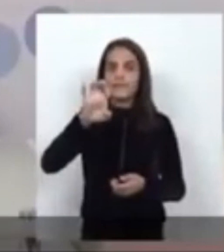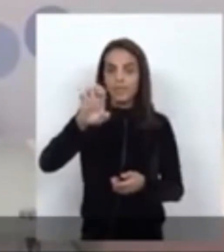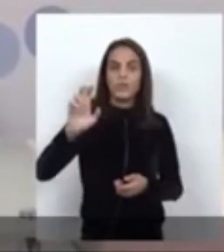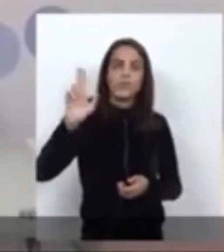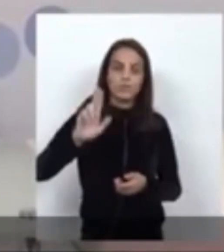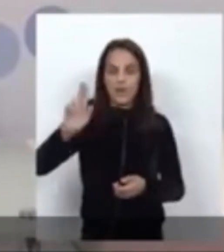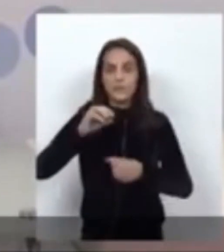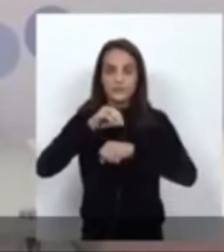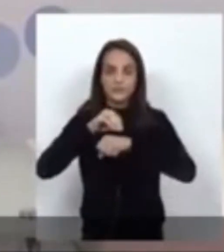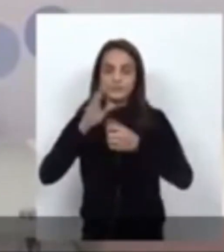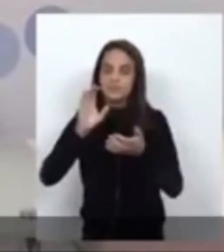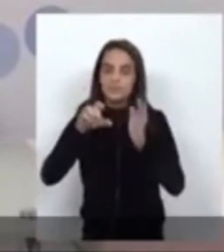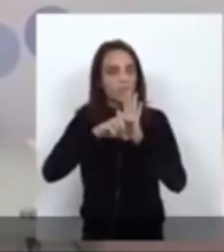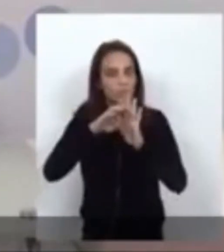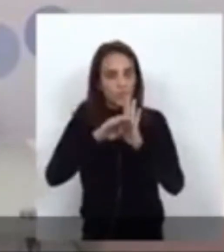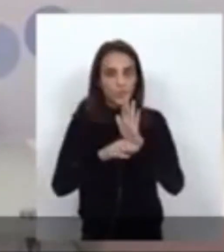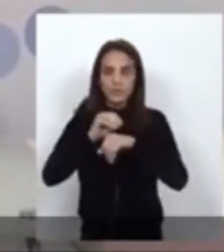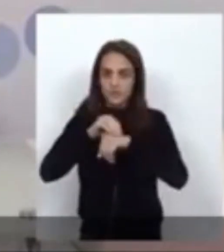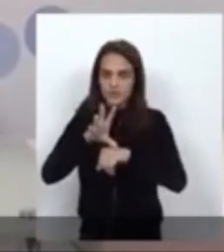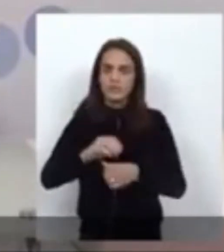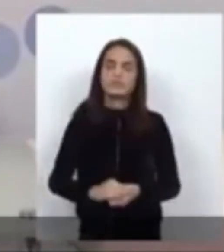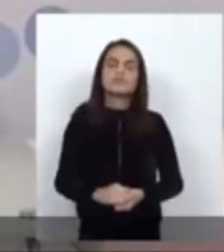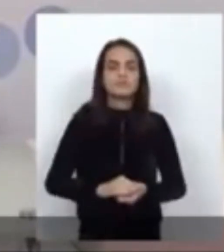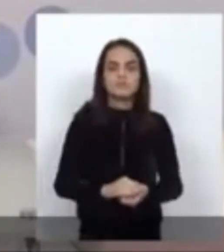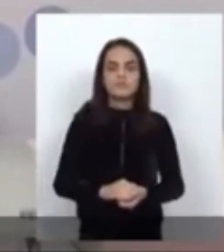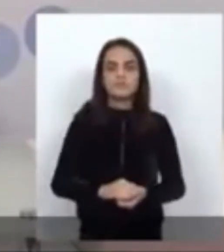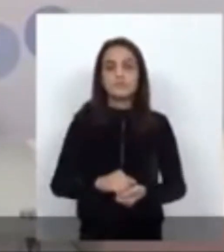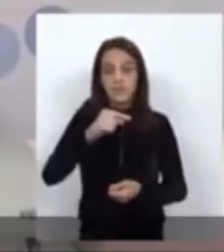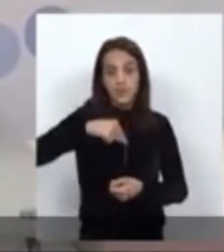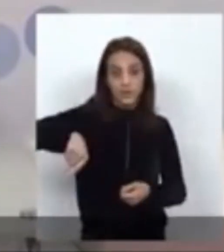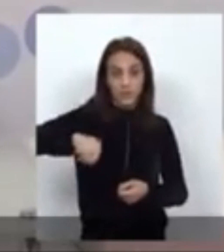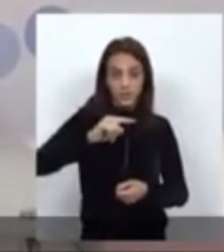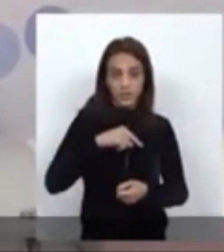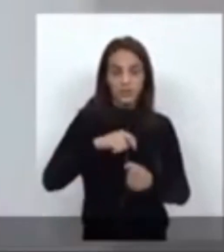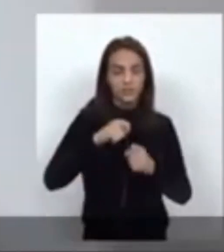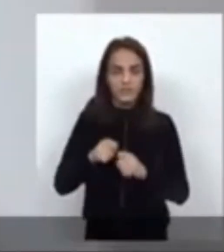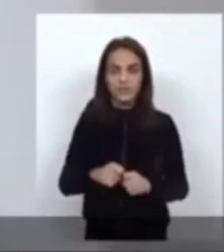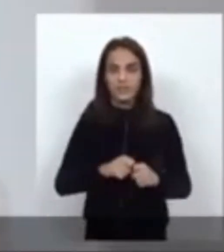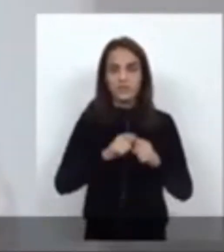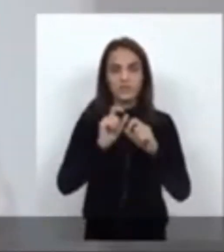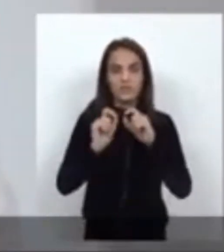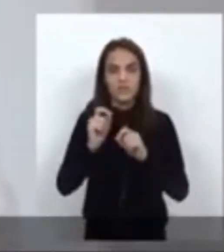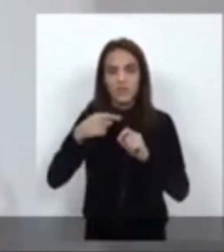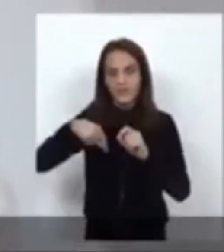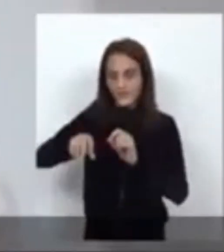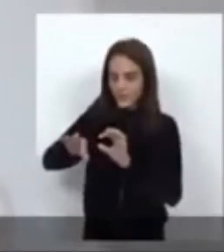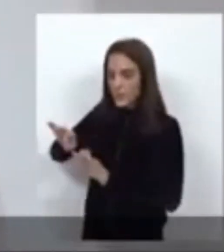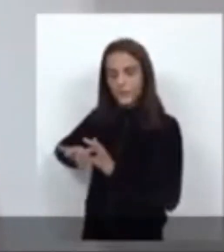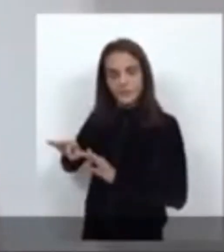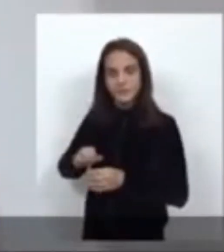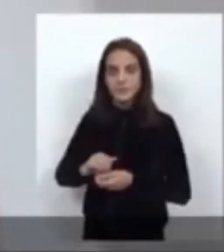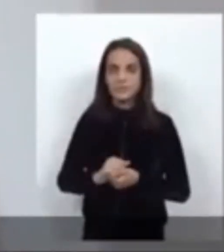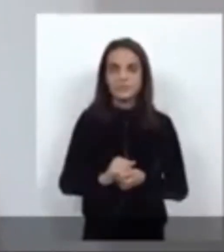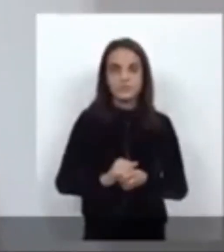documento orientador, que mais, Elaine? Então, e aí nós vamos também fazer aqui, a gente vai se programar para que a gente